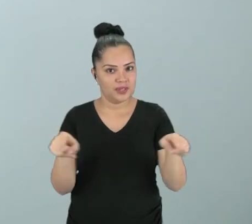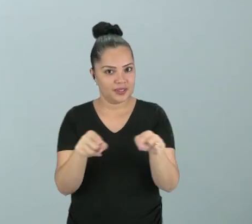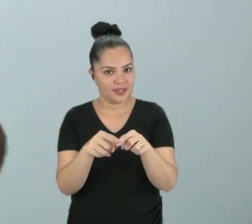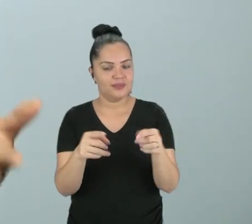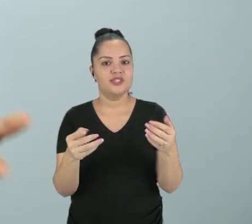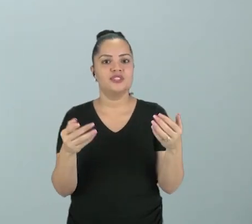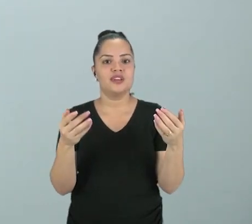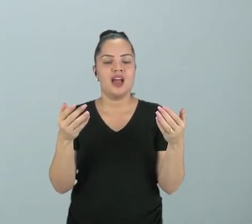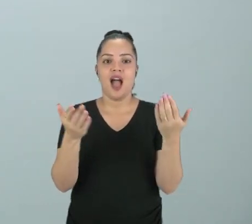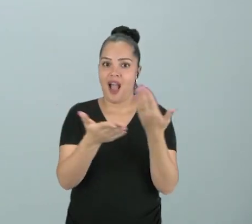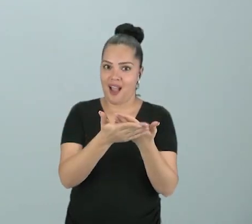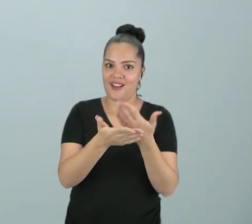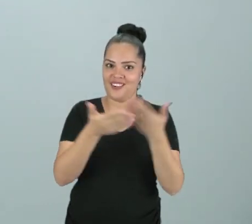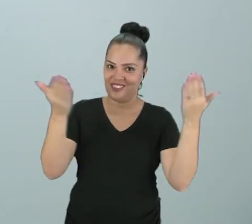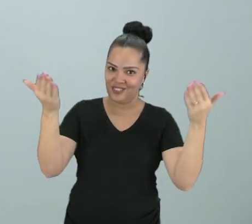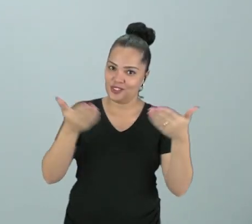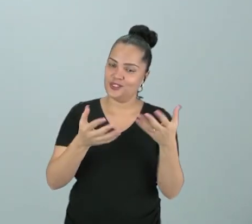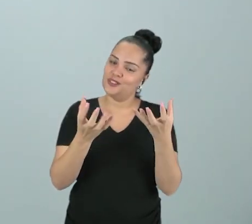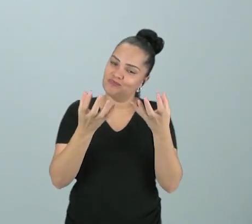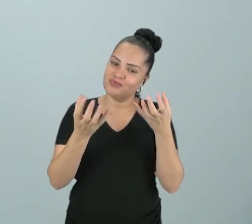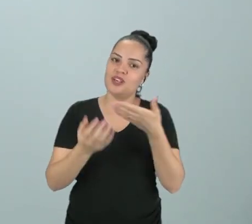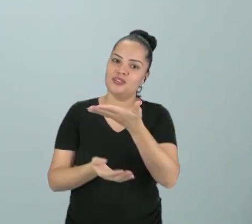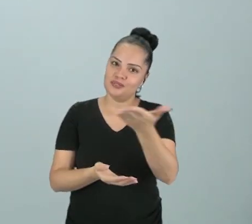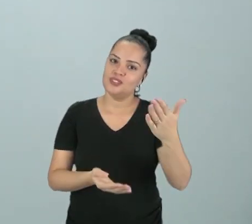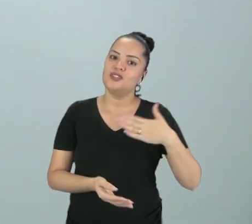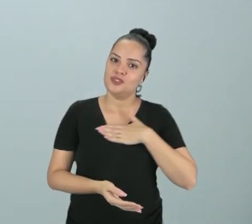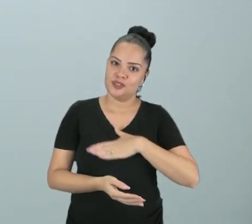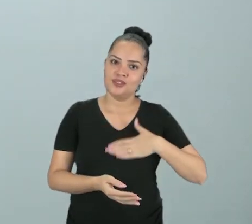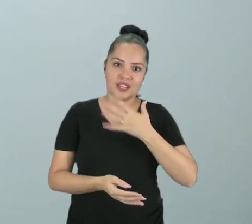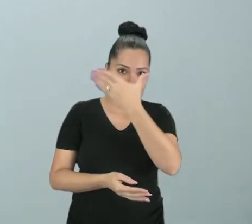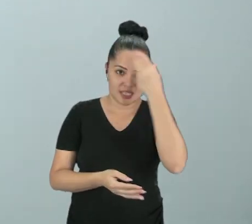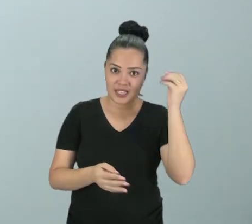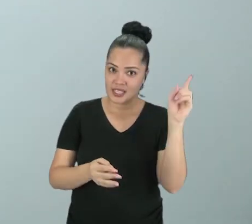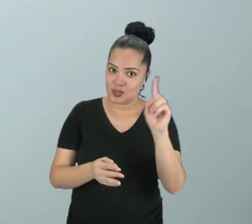aula de hoje. Eu espero que tenham gostado. Não esqueçam de